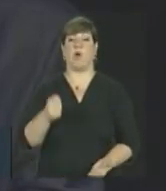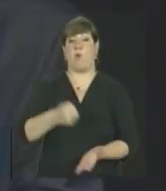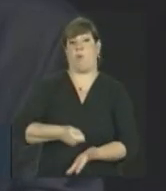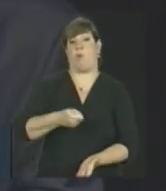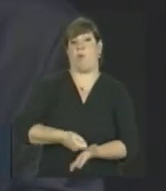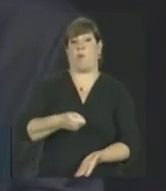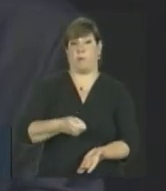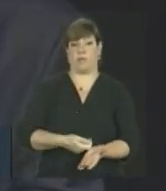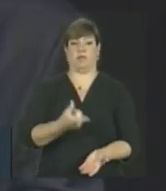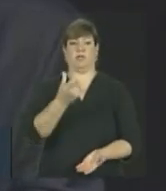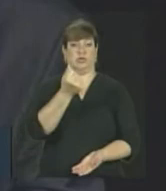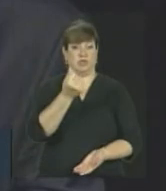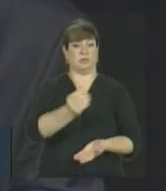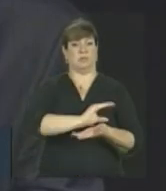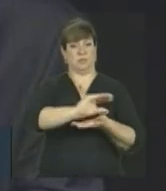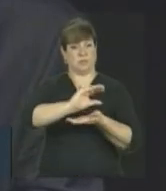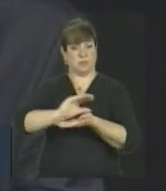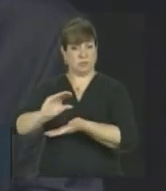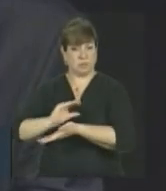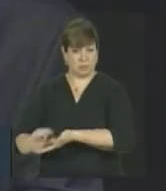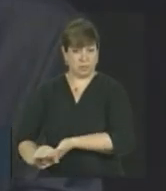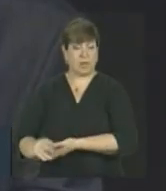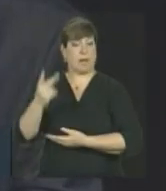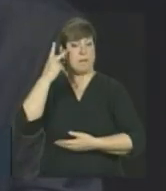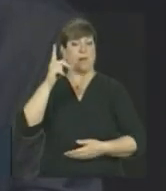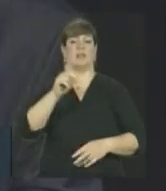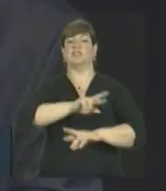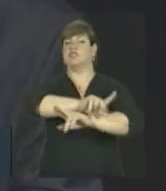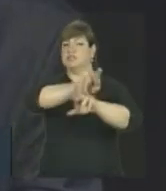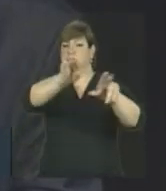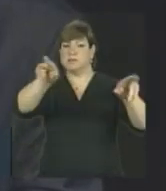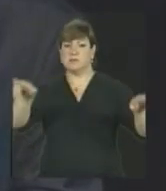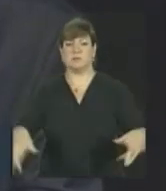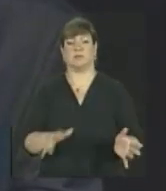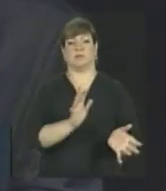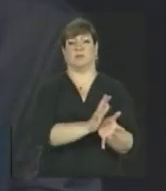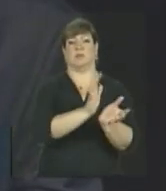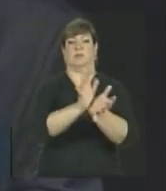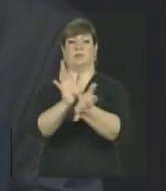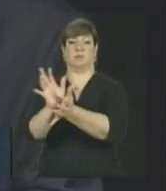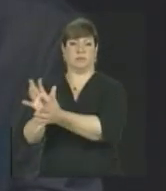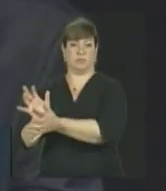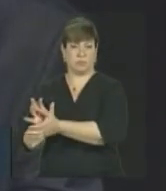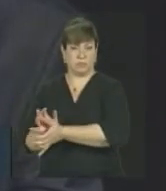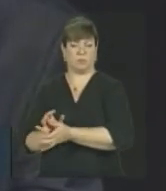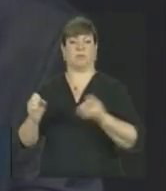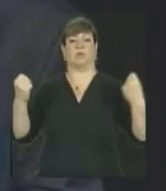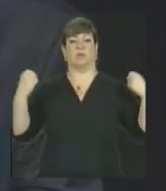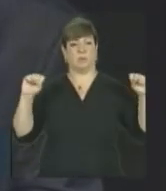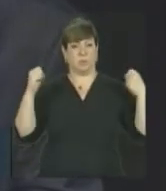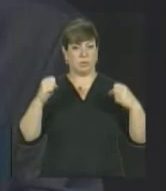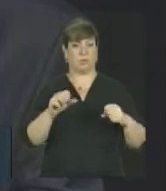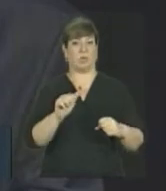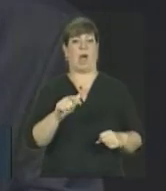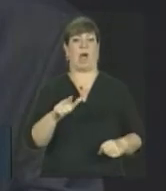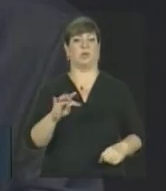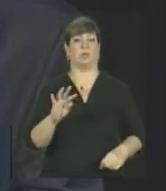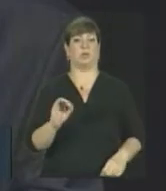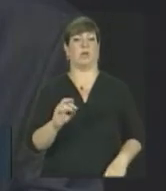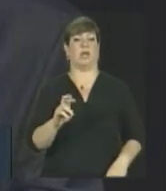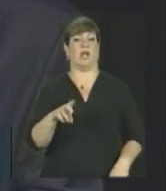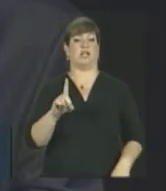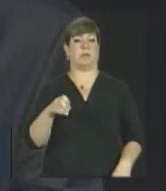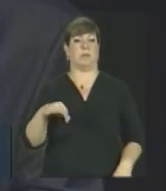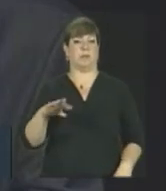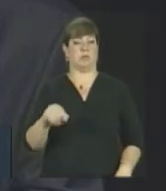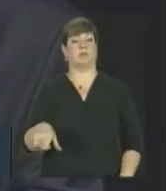obrigatório o repasse de recursos para as diversas estruturas do esporte de alto rendimento,